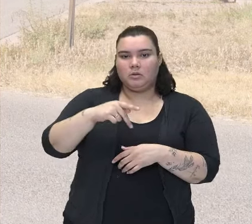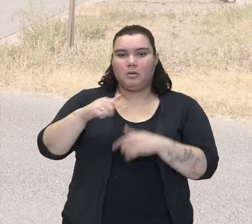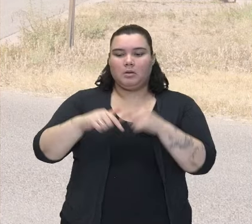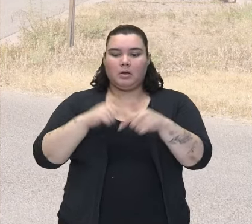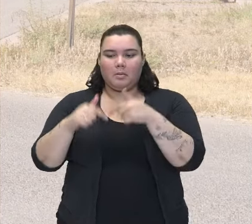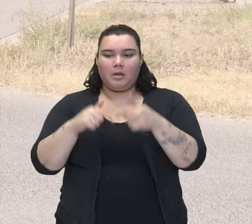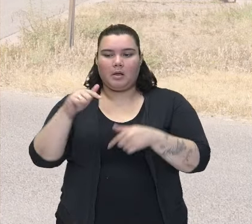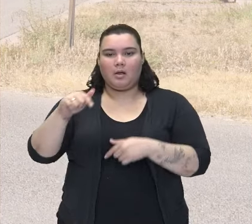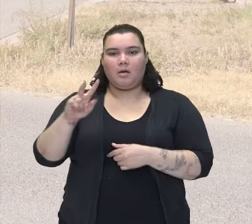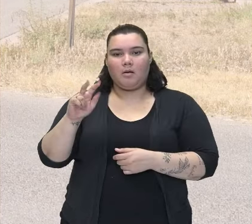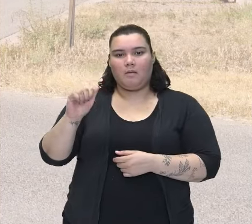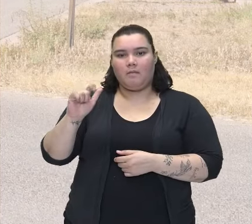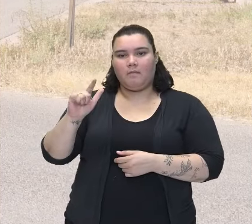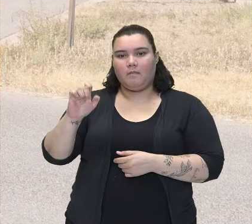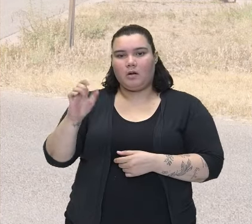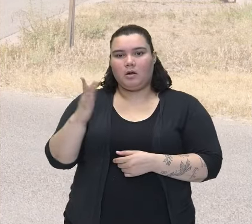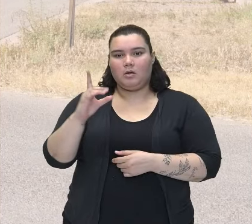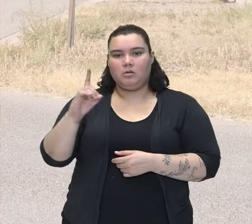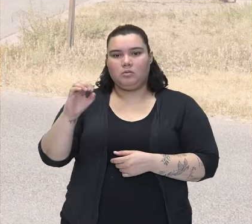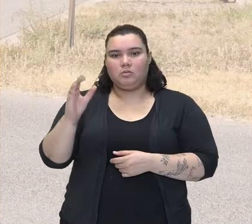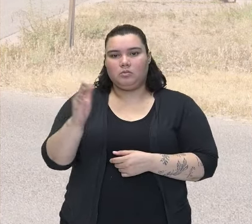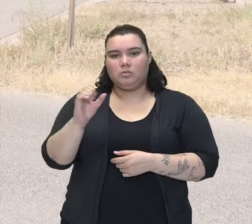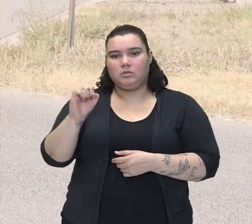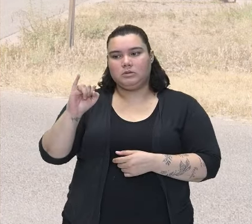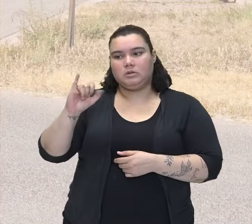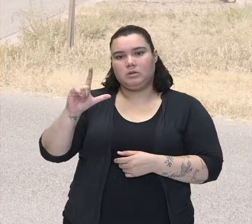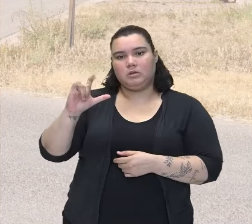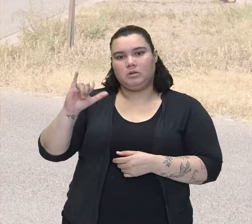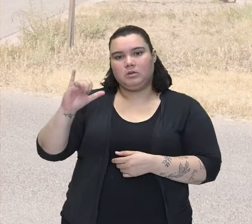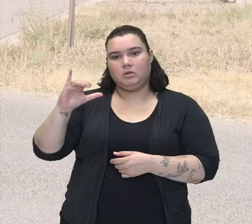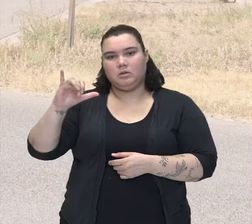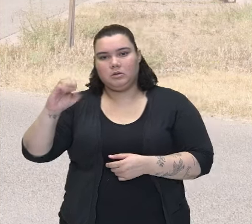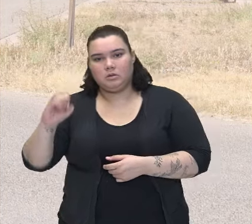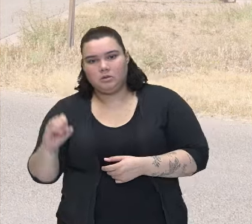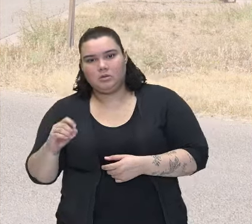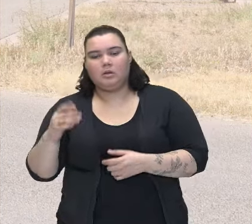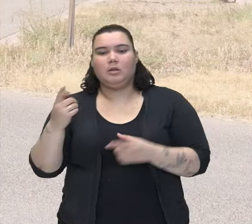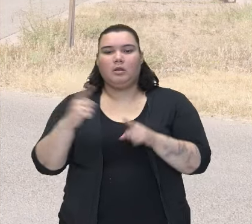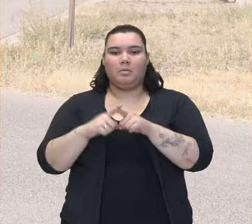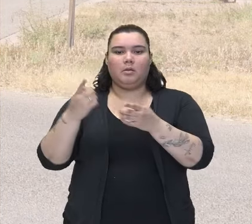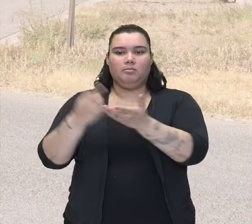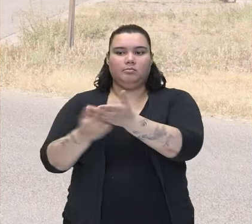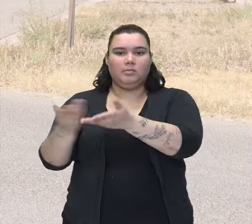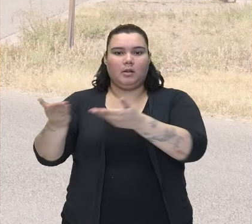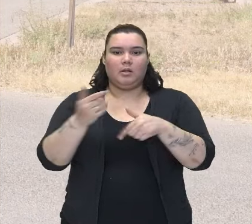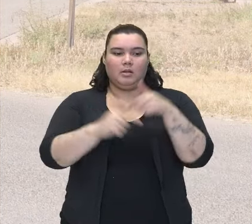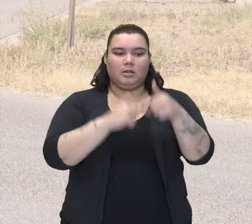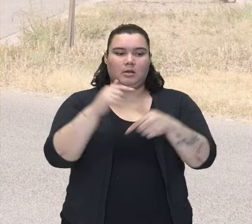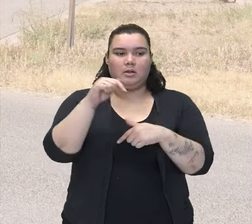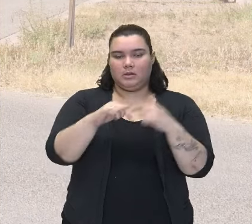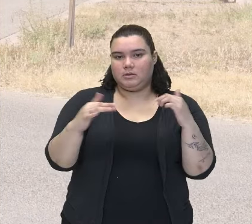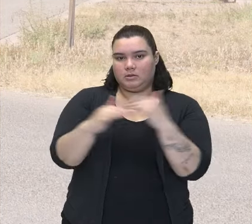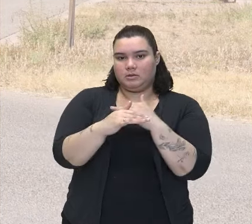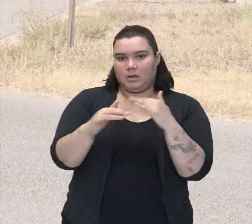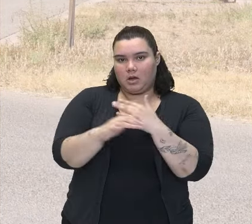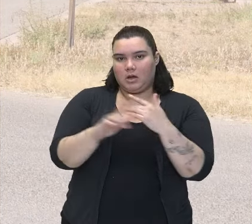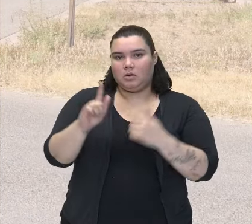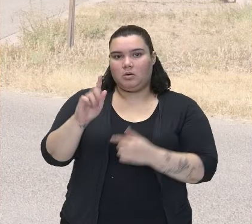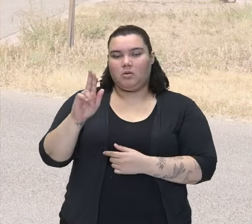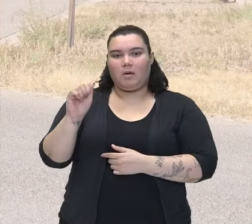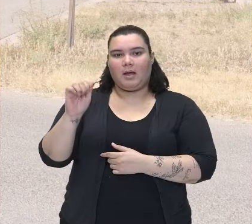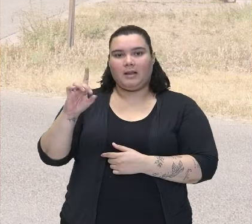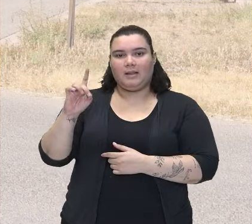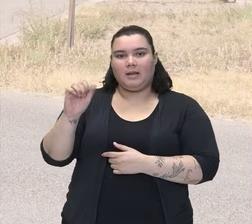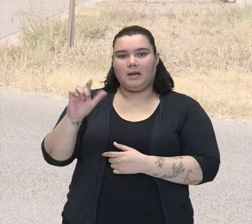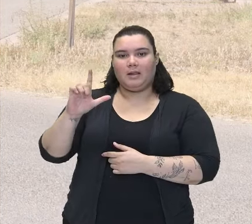do Silício, eles acabam indo, sendo convidados também para trabalhar aí na cidade de Guadalajara e também na de